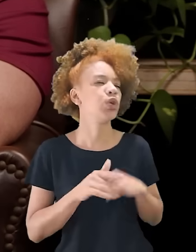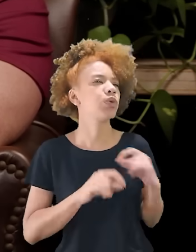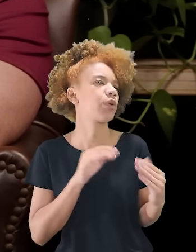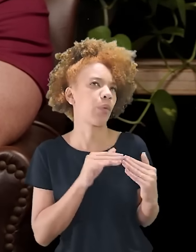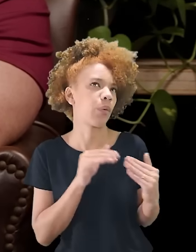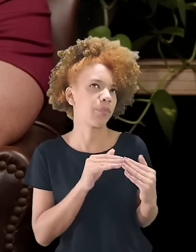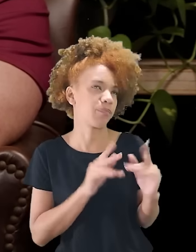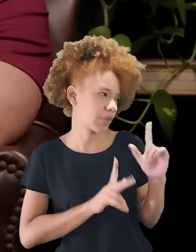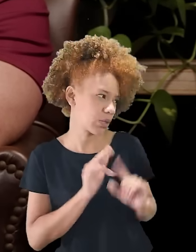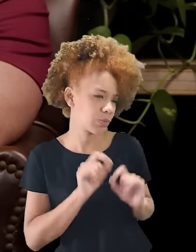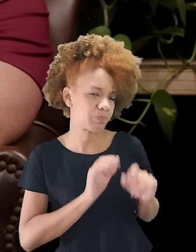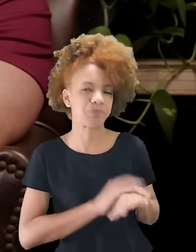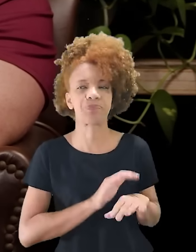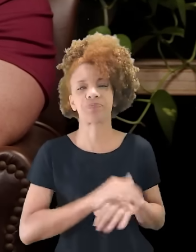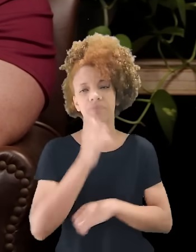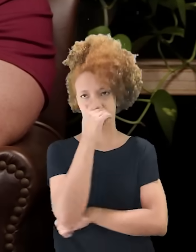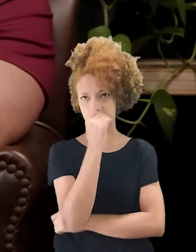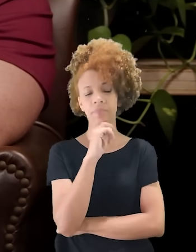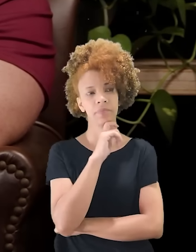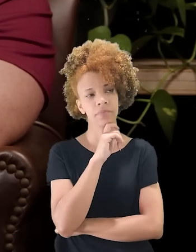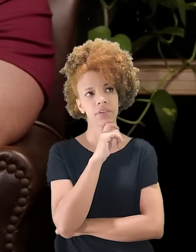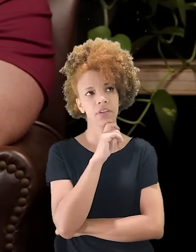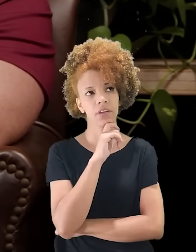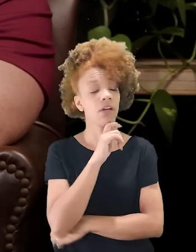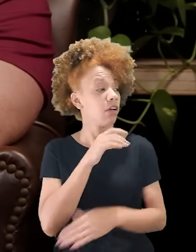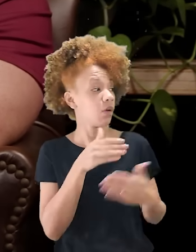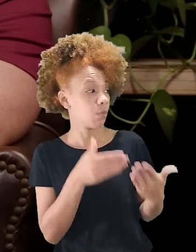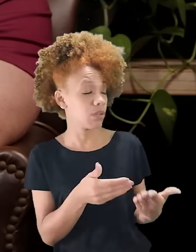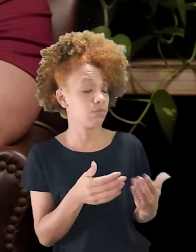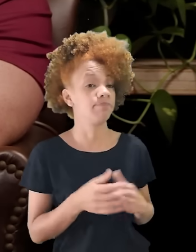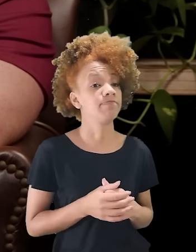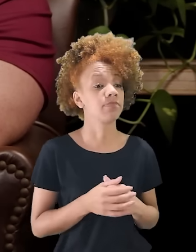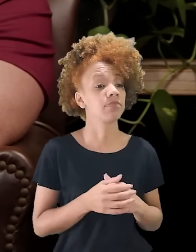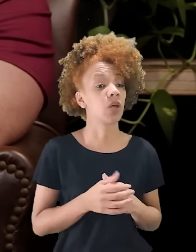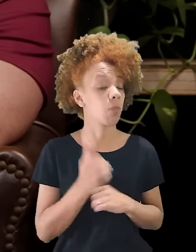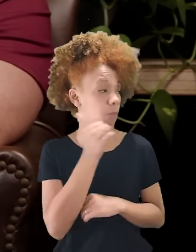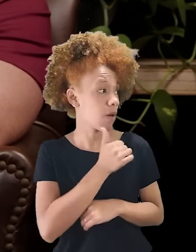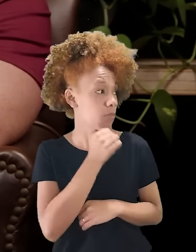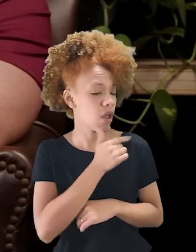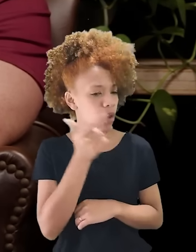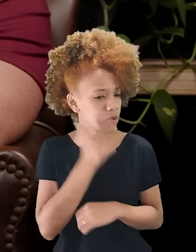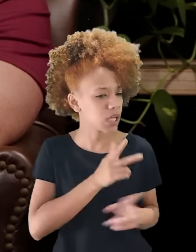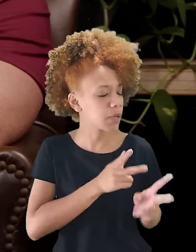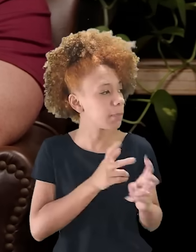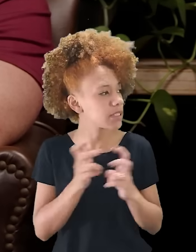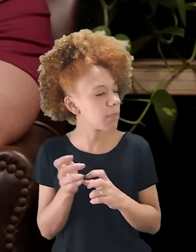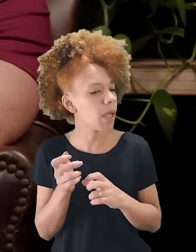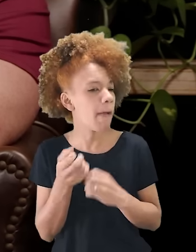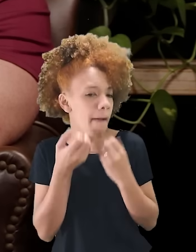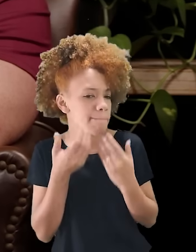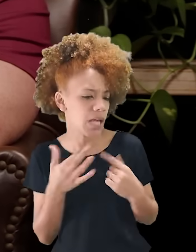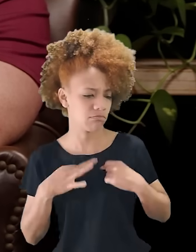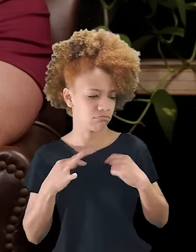pegar um corte com você que é o seguinte quando quando uma mulher consegue perceber que ela tá